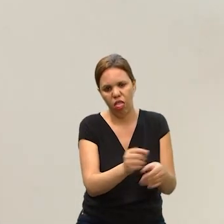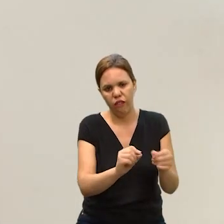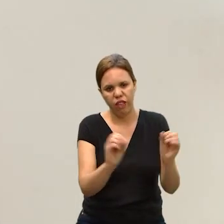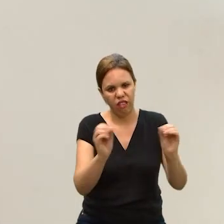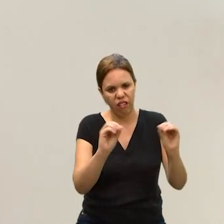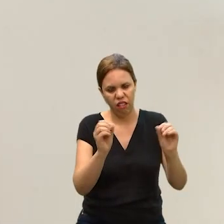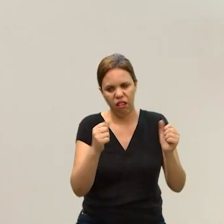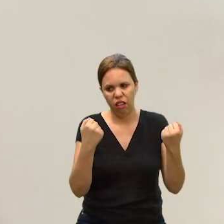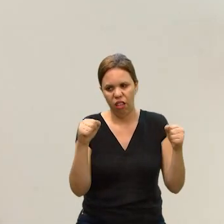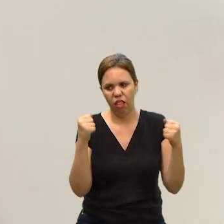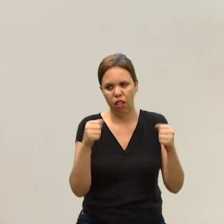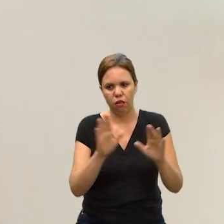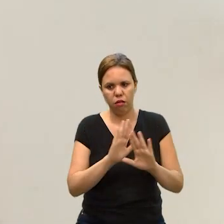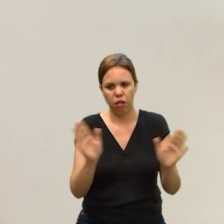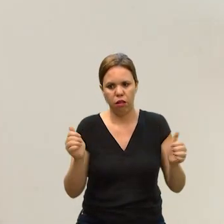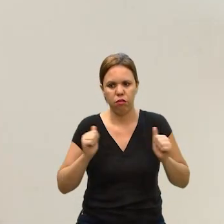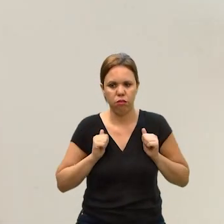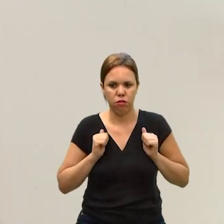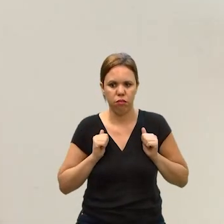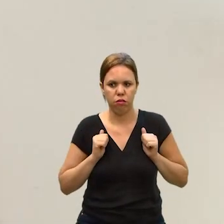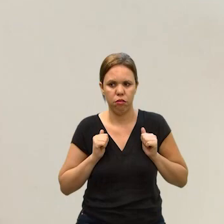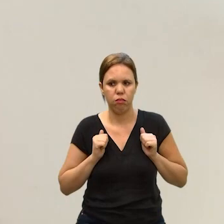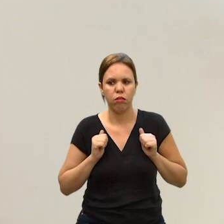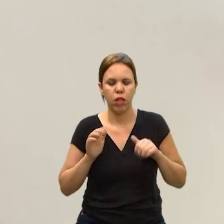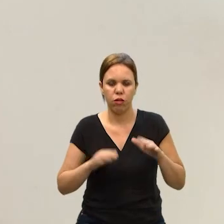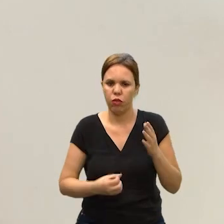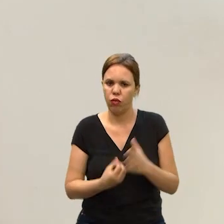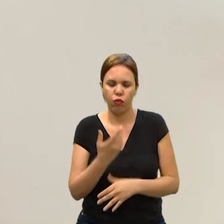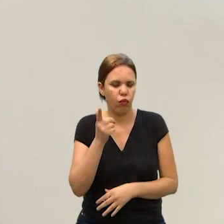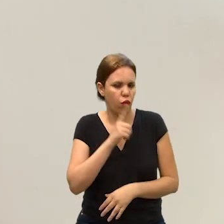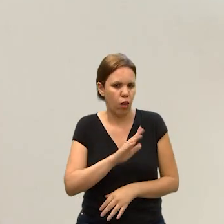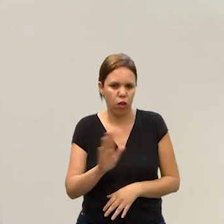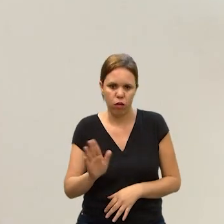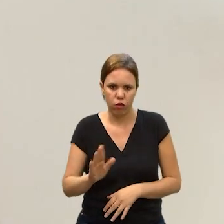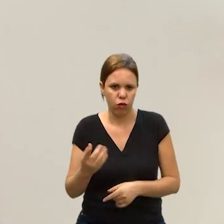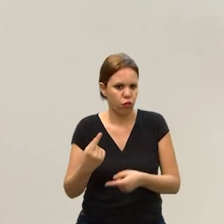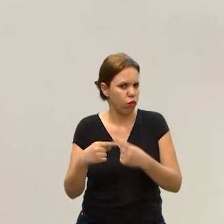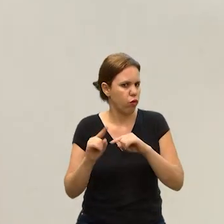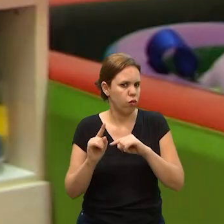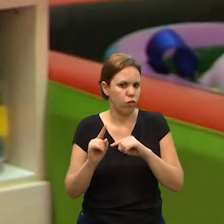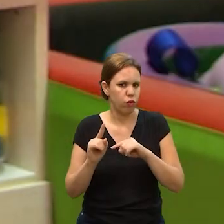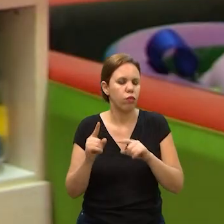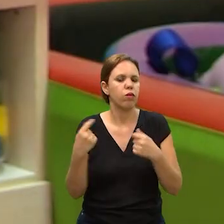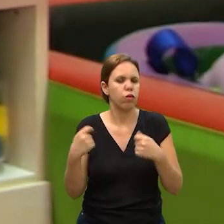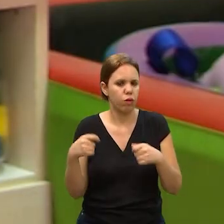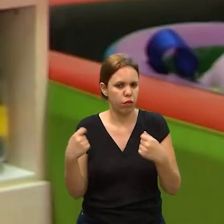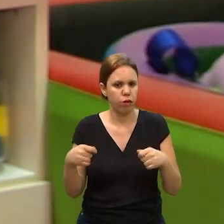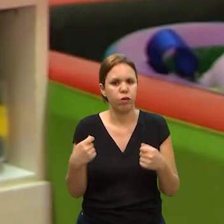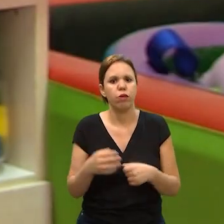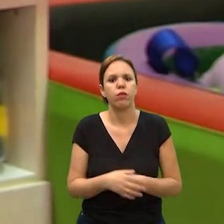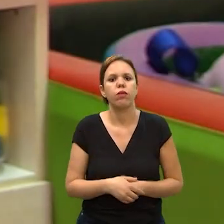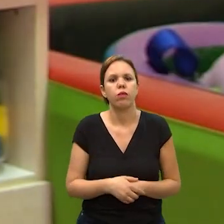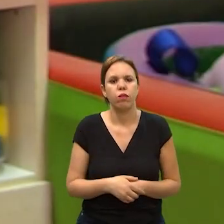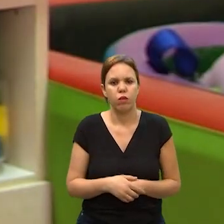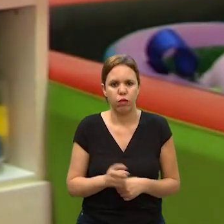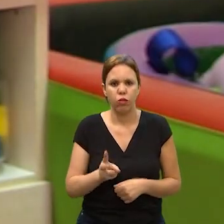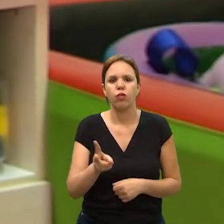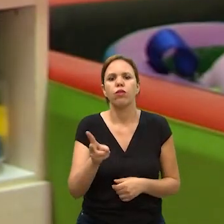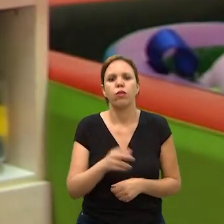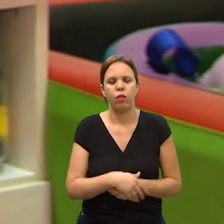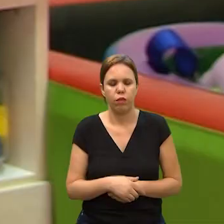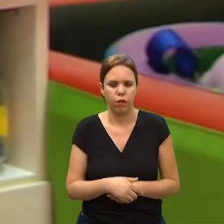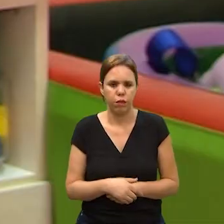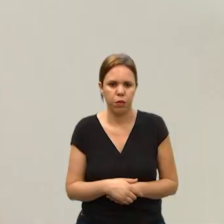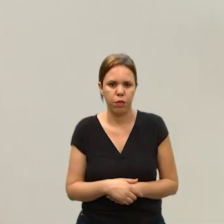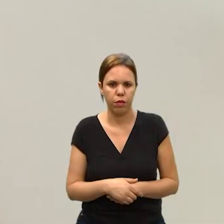vai conseguir um sucesso. É necessário que dê continuidade. Mas todo esse trabalho começou um pouco antes, né?